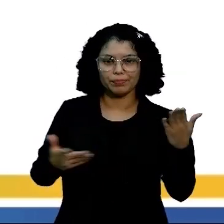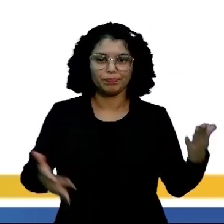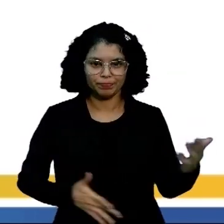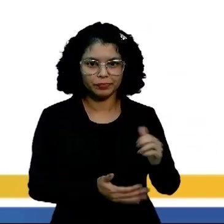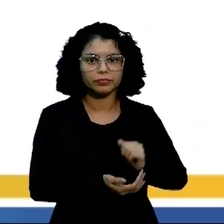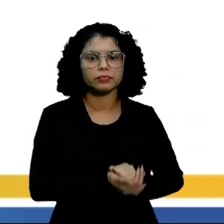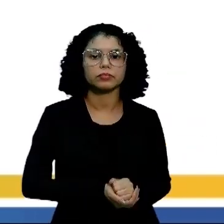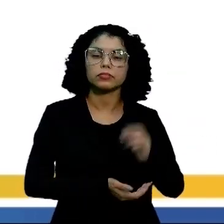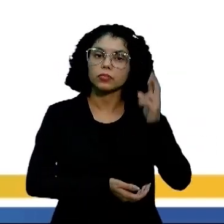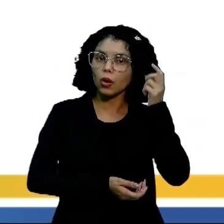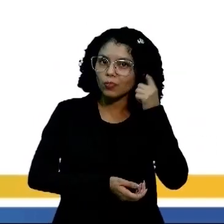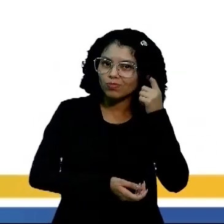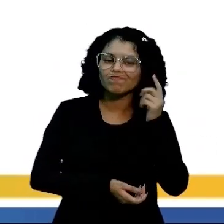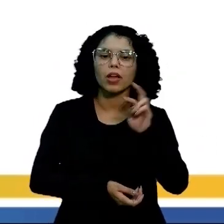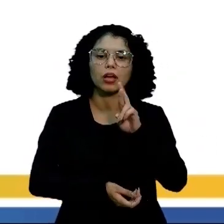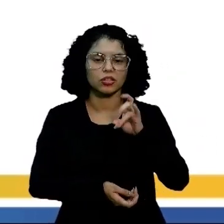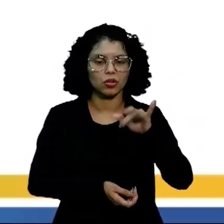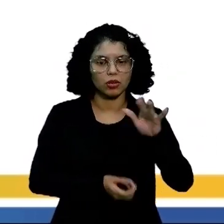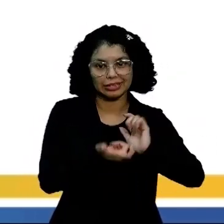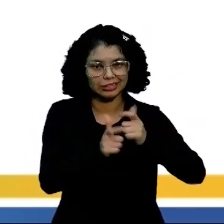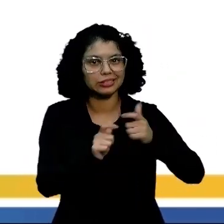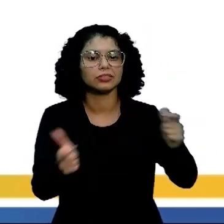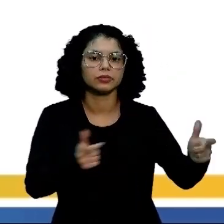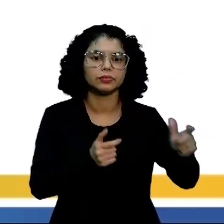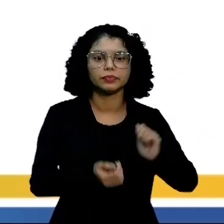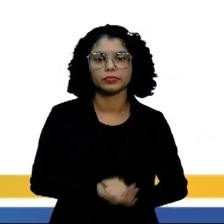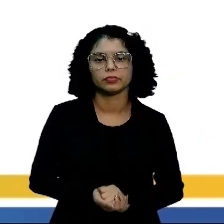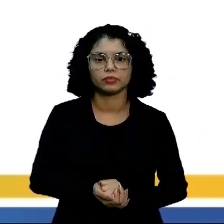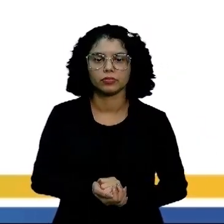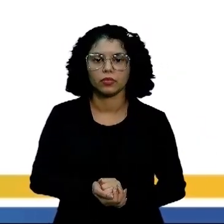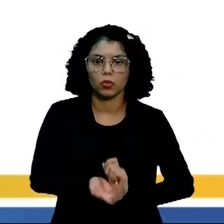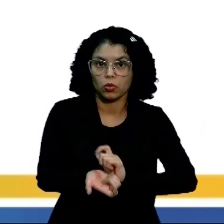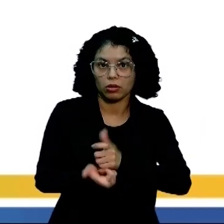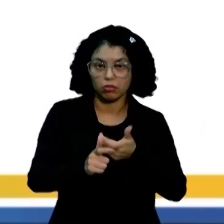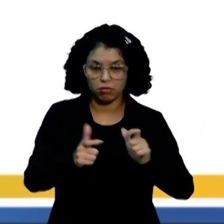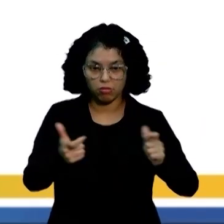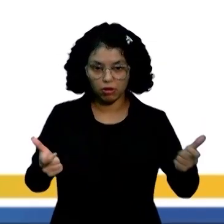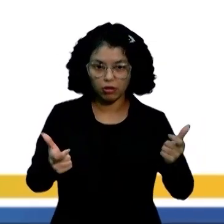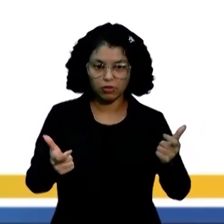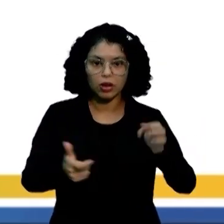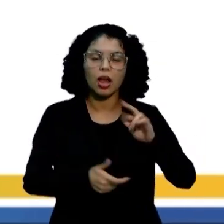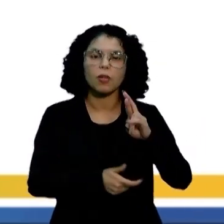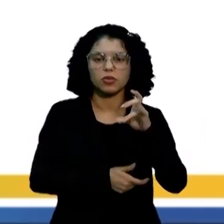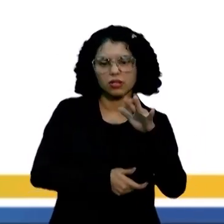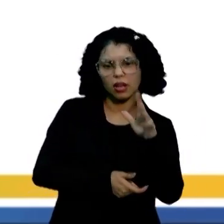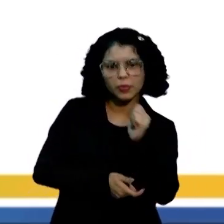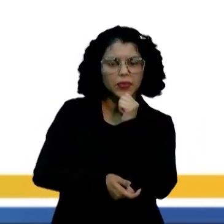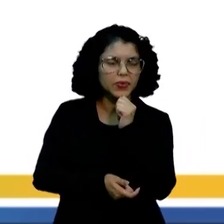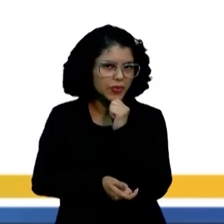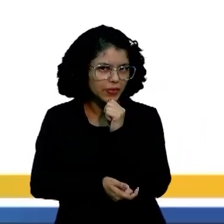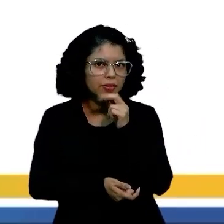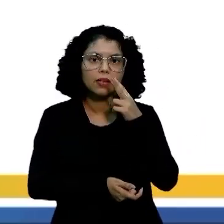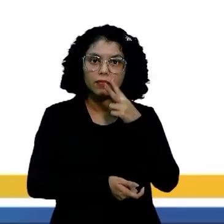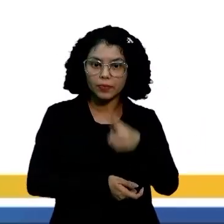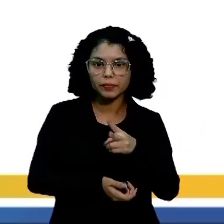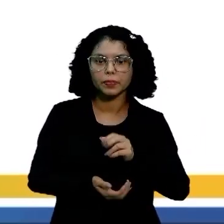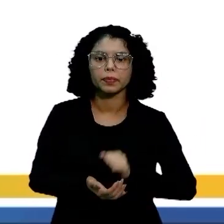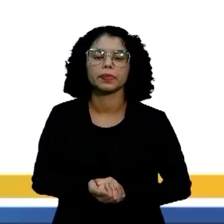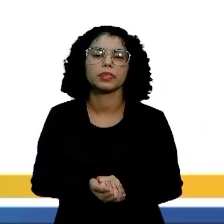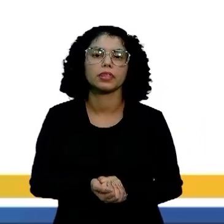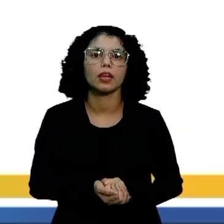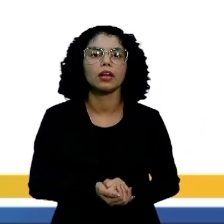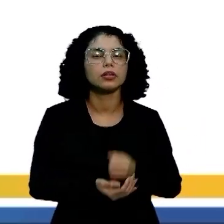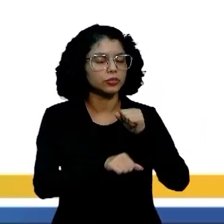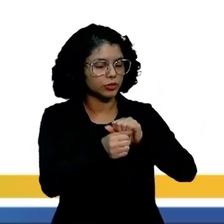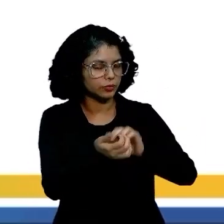tenho um racionalismo muito grande, um exagero e rebuscamento. Nós veremos posteriormente, lá no